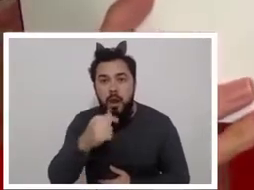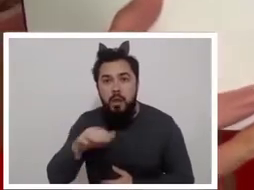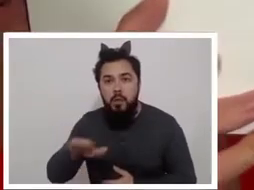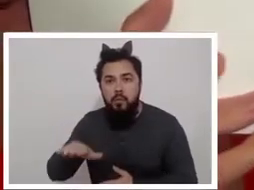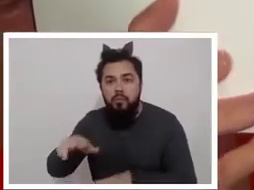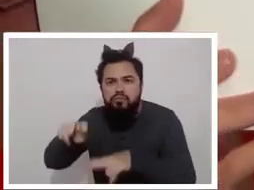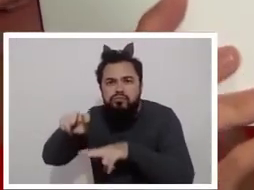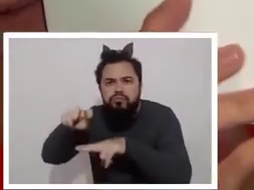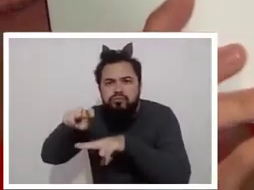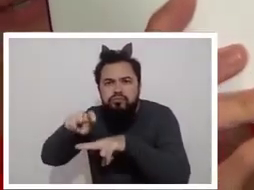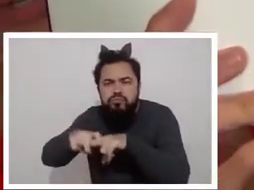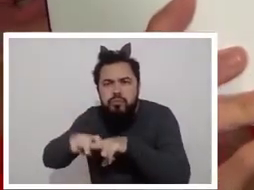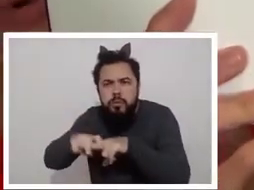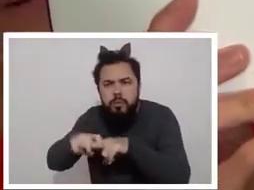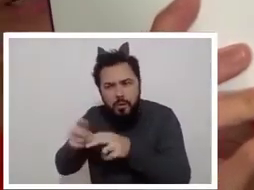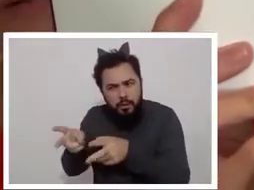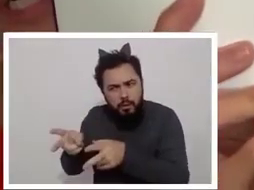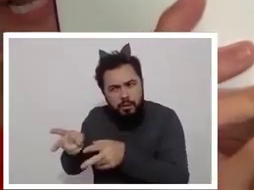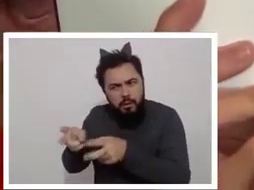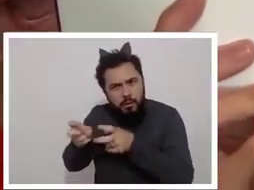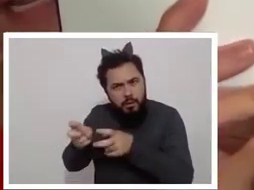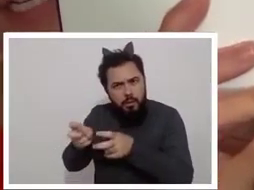canção nova